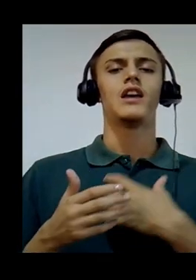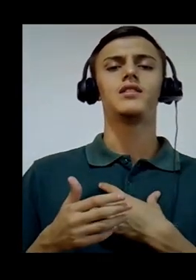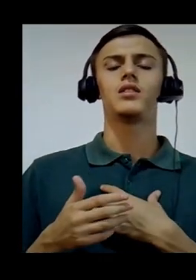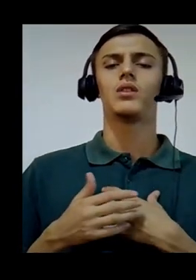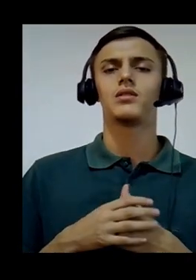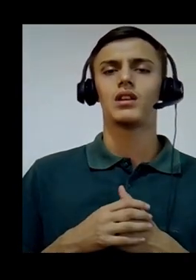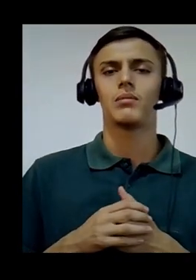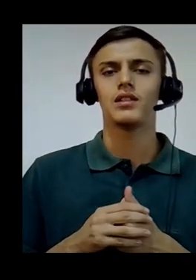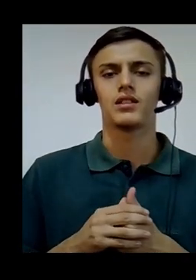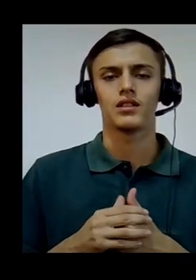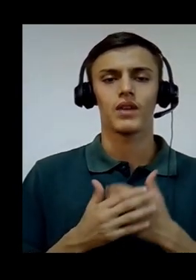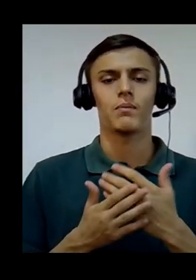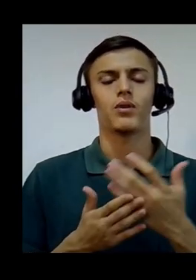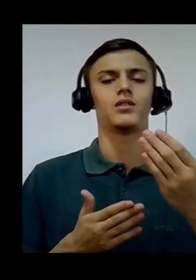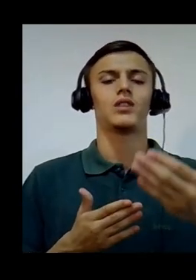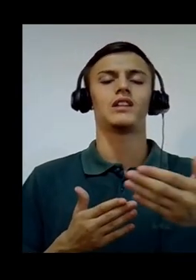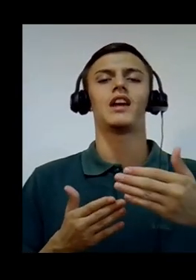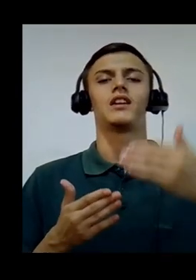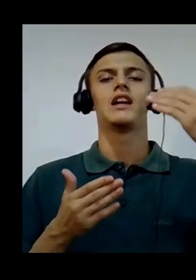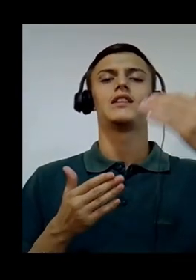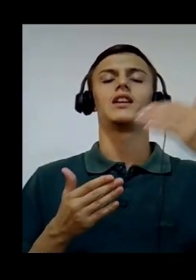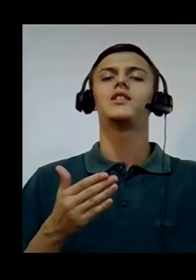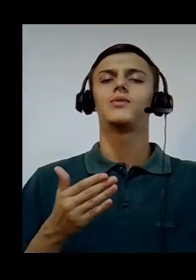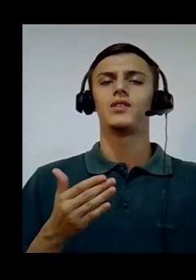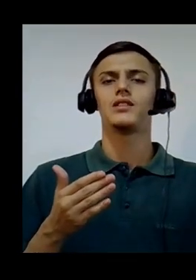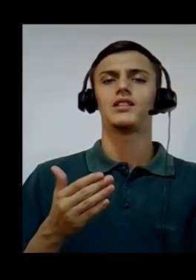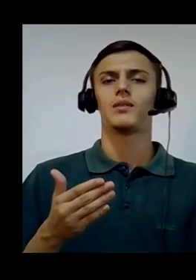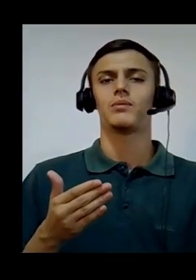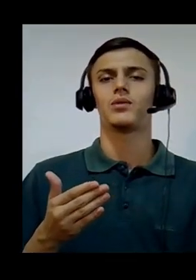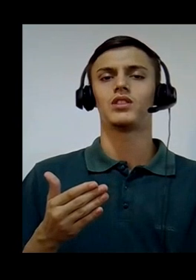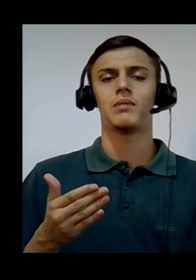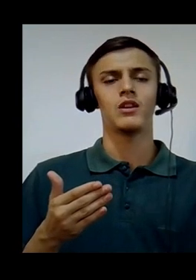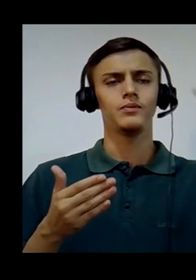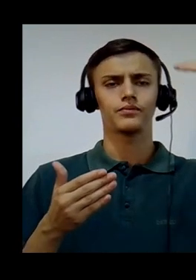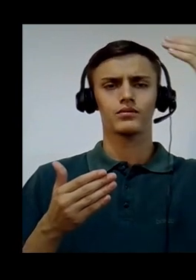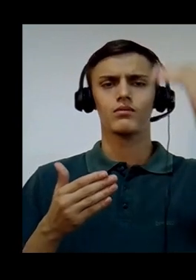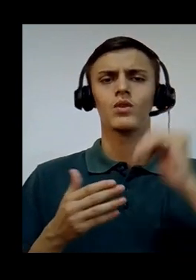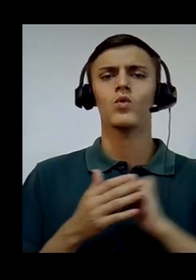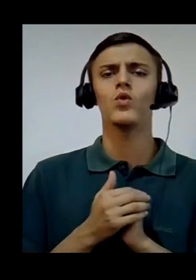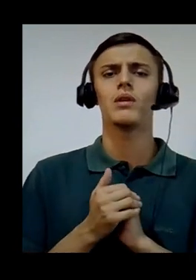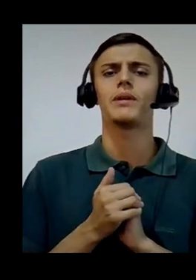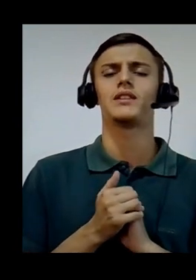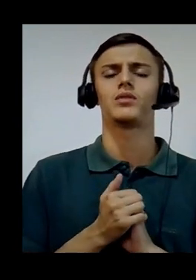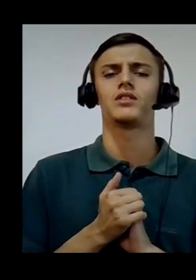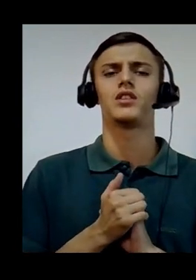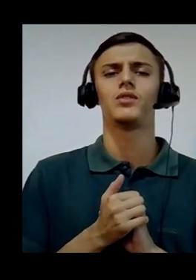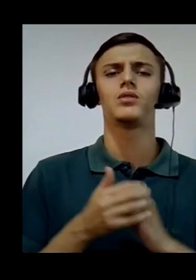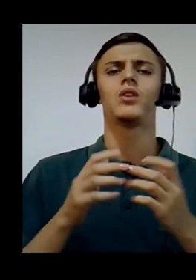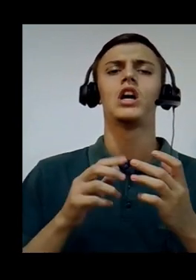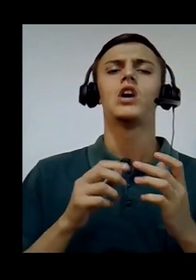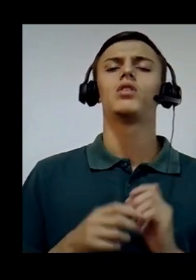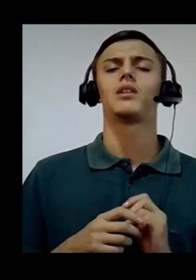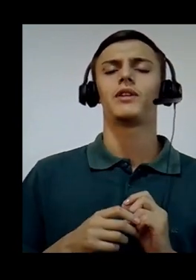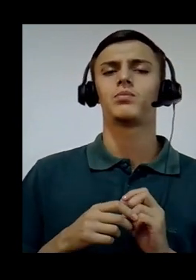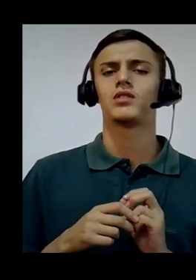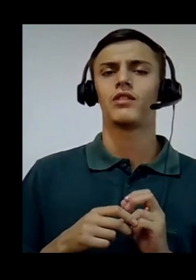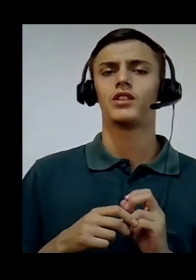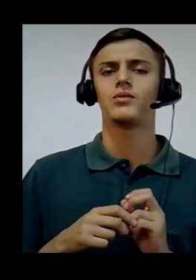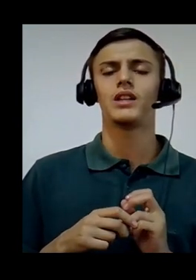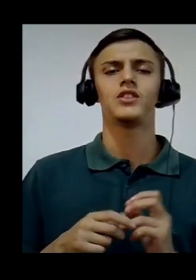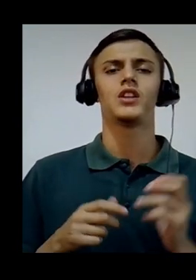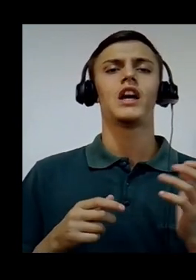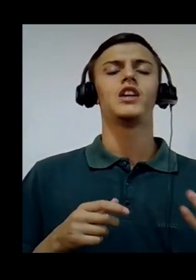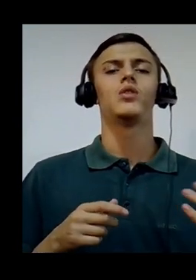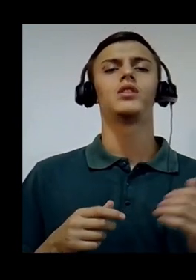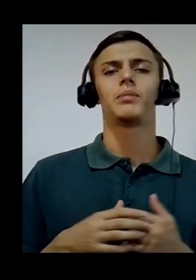vir assinar, e segurança do trabalho assina. Após isso, é entregue 3 vias dessa permissão de trabalho, uma para executante de serviço, outra para